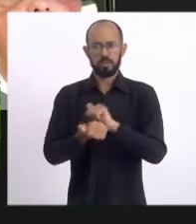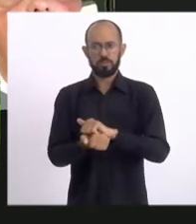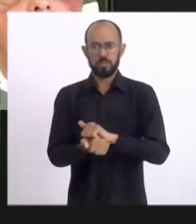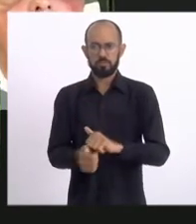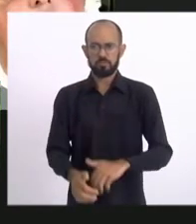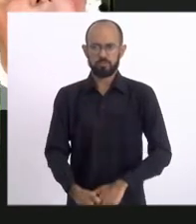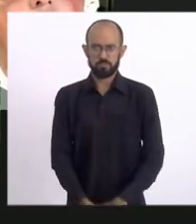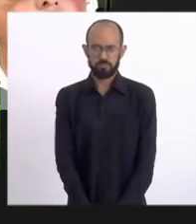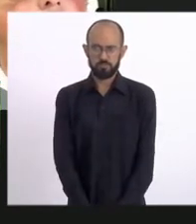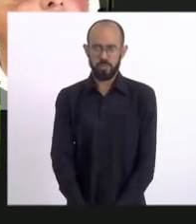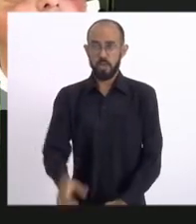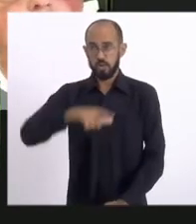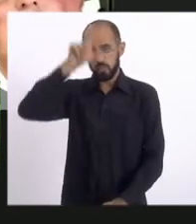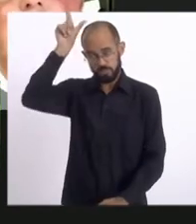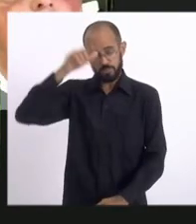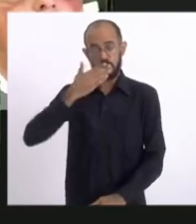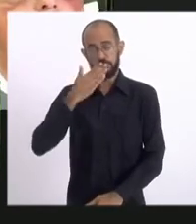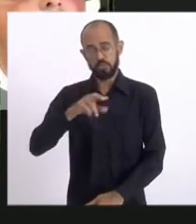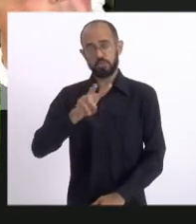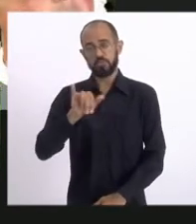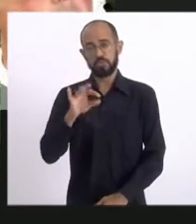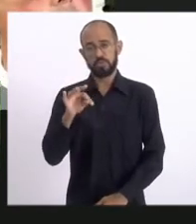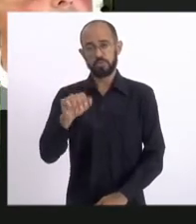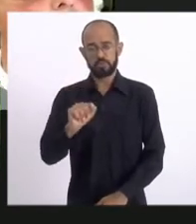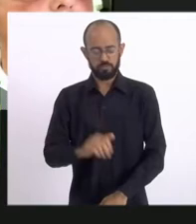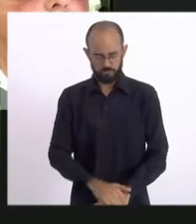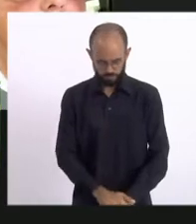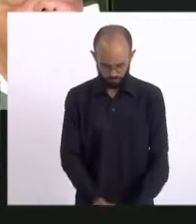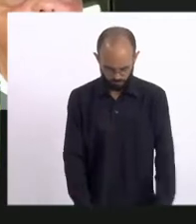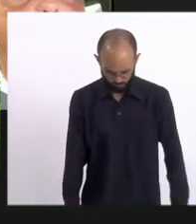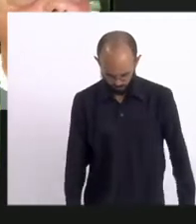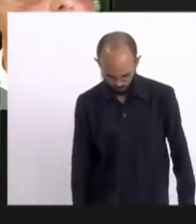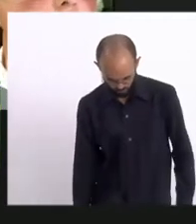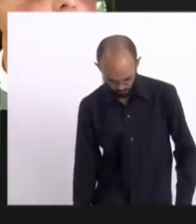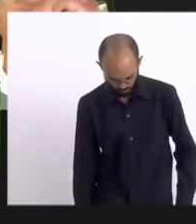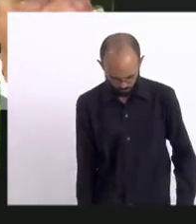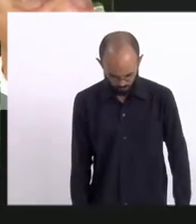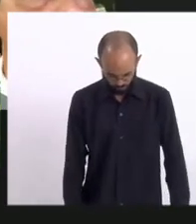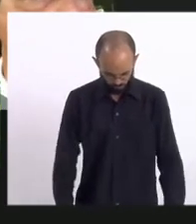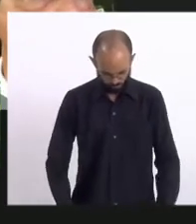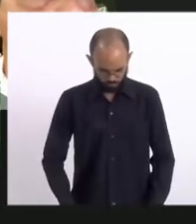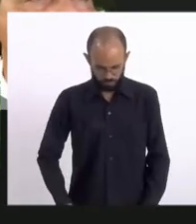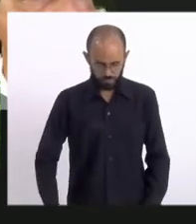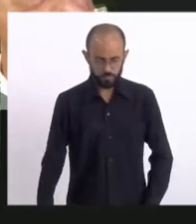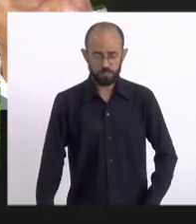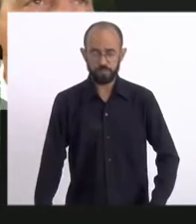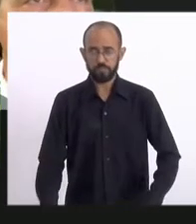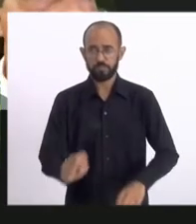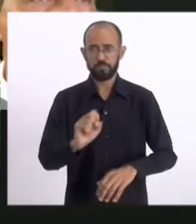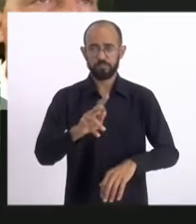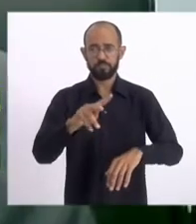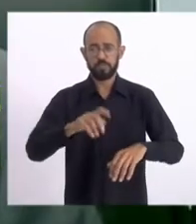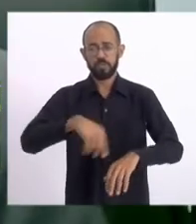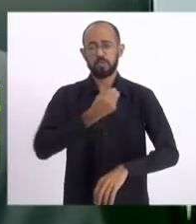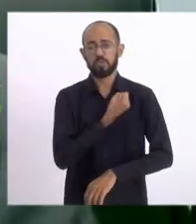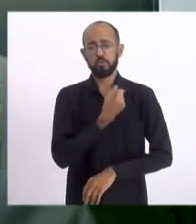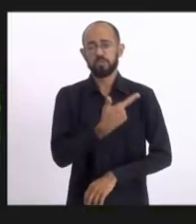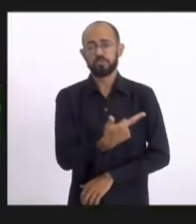Luiz Paulo pediu vistas. Pronto. Deputado Luiz Paulo pediu. Então, ok, pediu de vista, deputado Luiz Paulo. 26 da